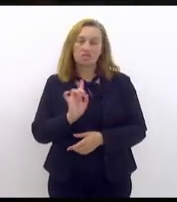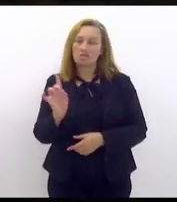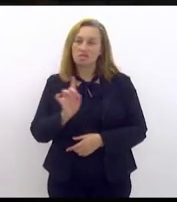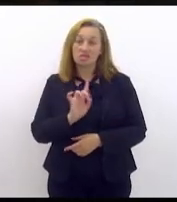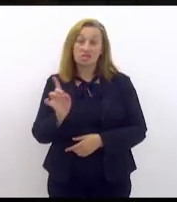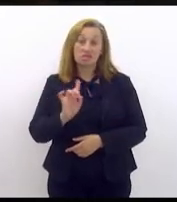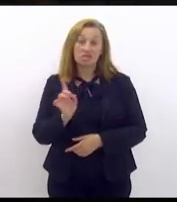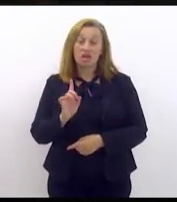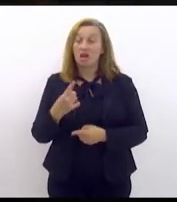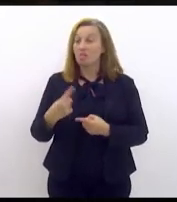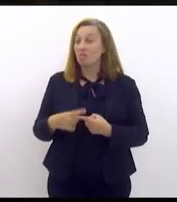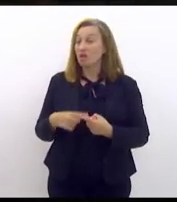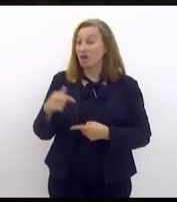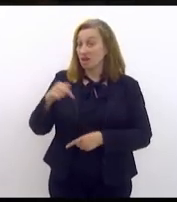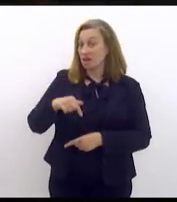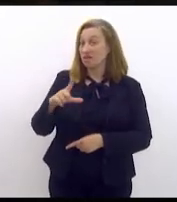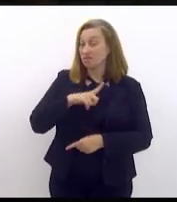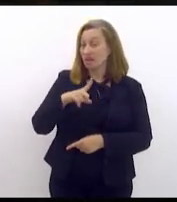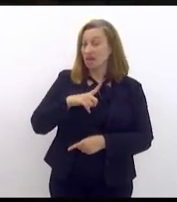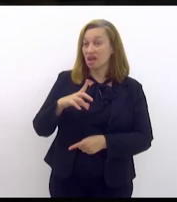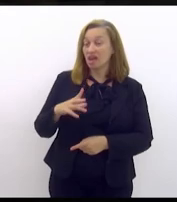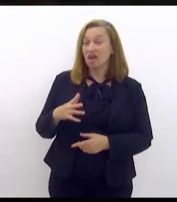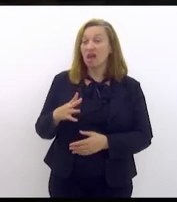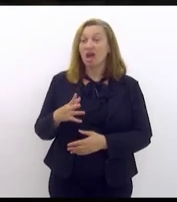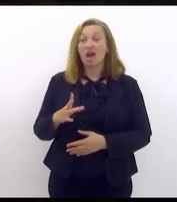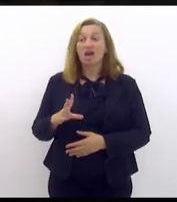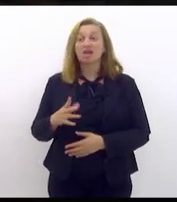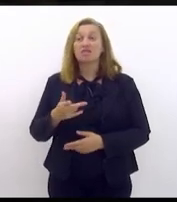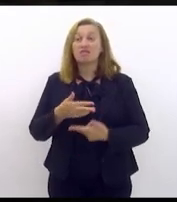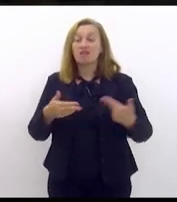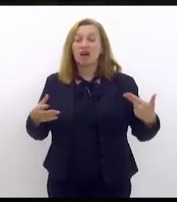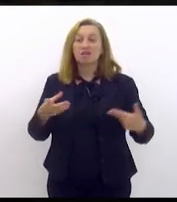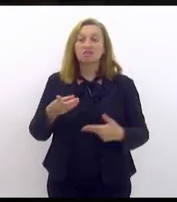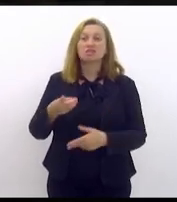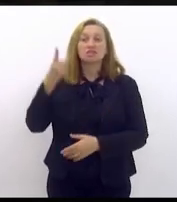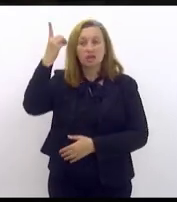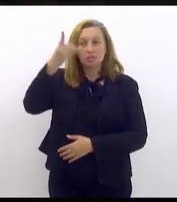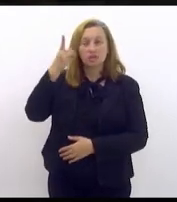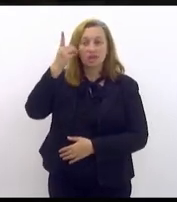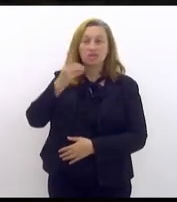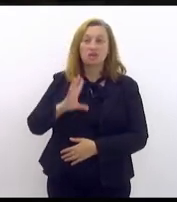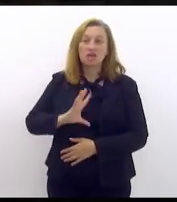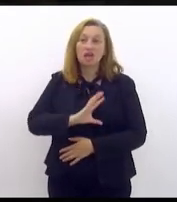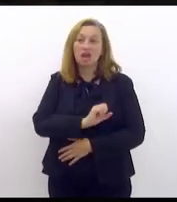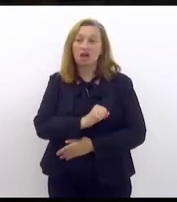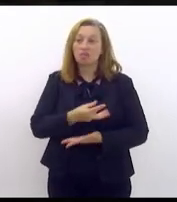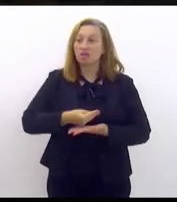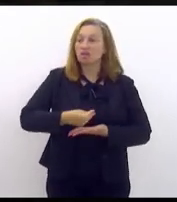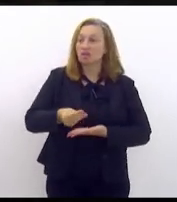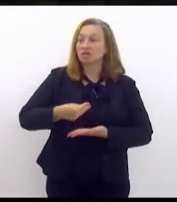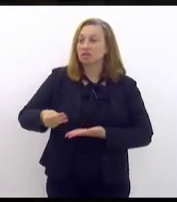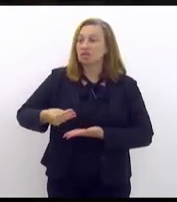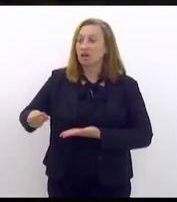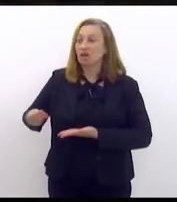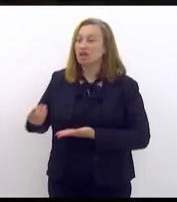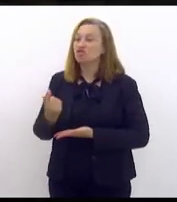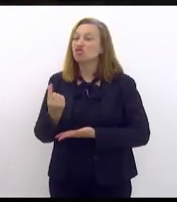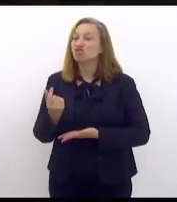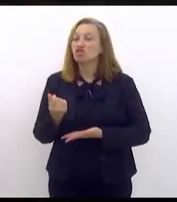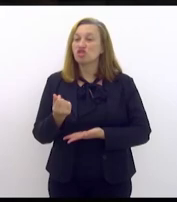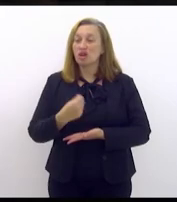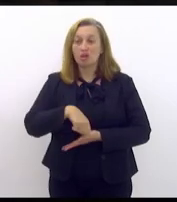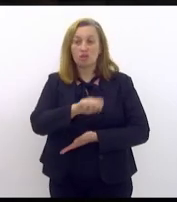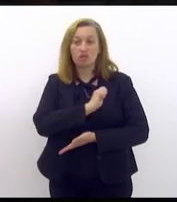tem um monte de deputado que adora da benesse fiscal. Eu até brigo com eles, sem nominá-los.